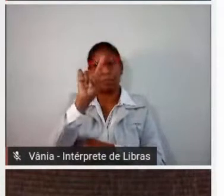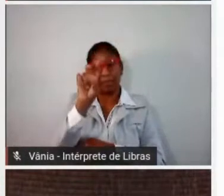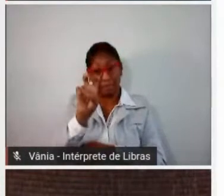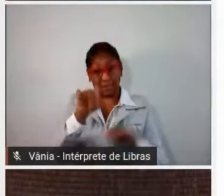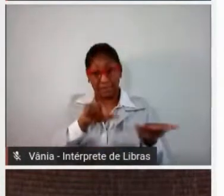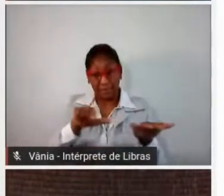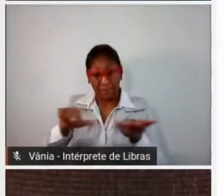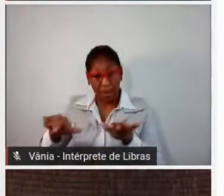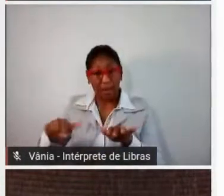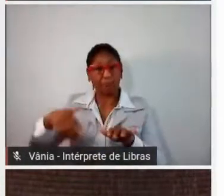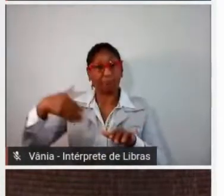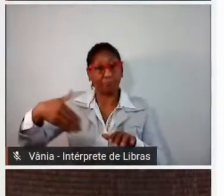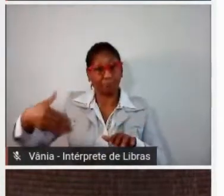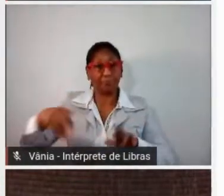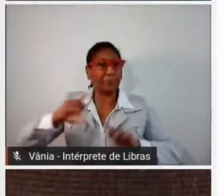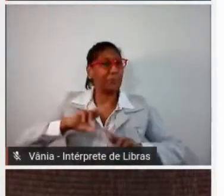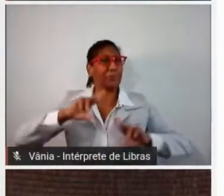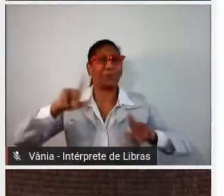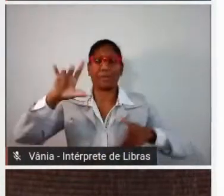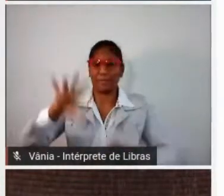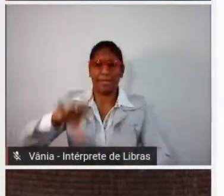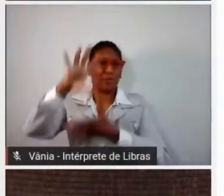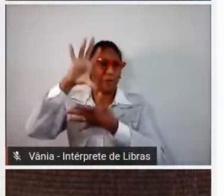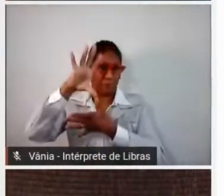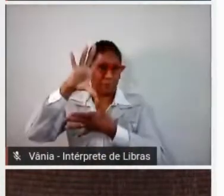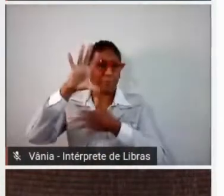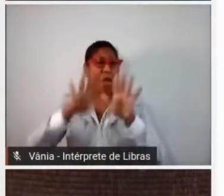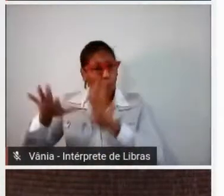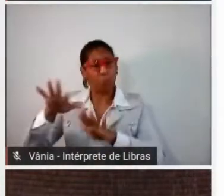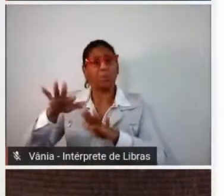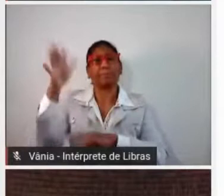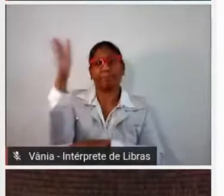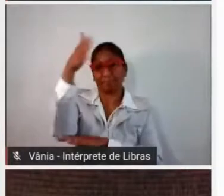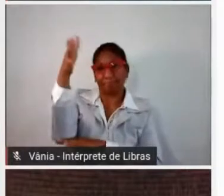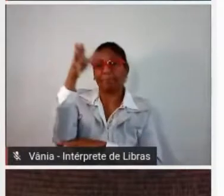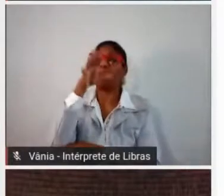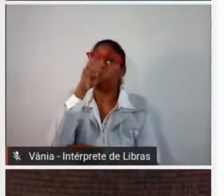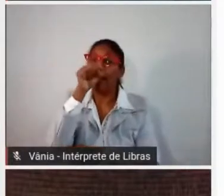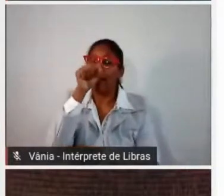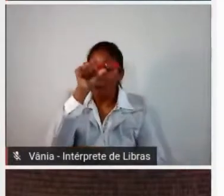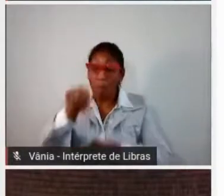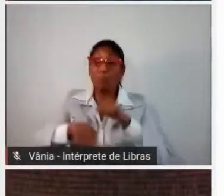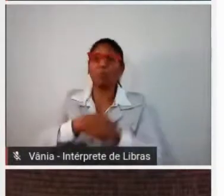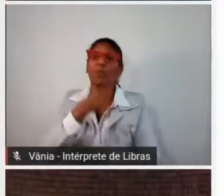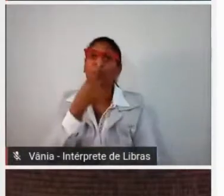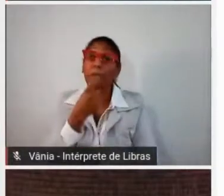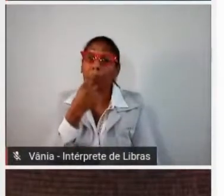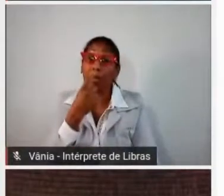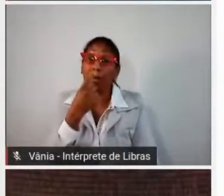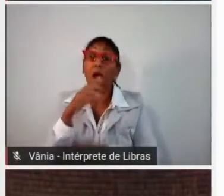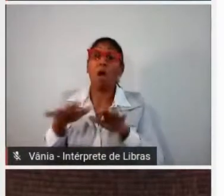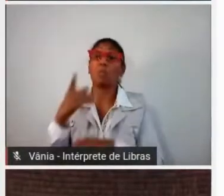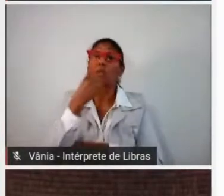semana, com essa diferença de regiões, algumas em bandeira laranja ficaram vermelhas, outras em bandeira vermelha que